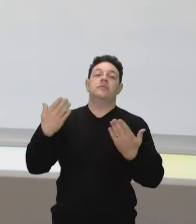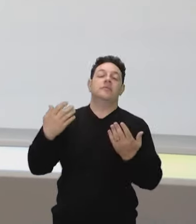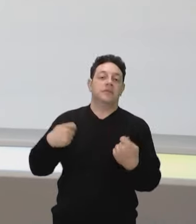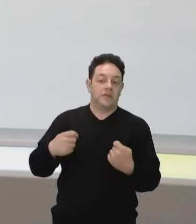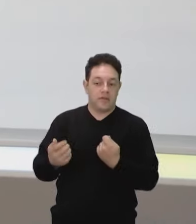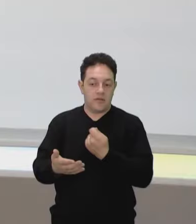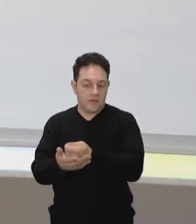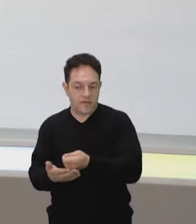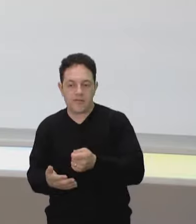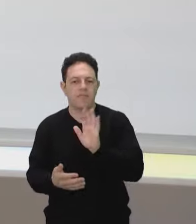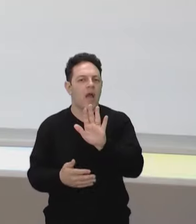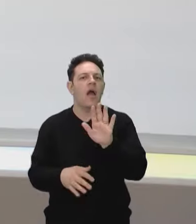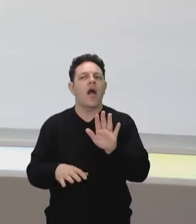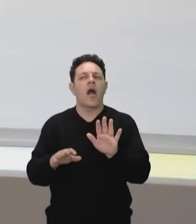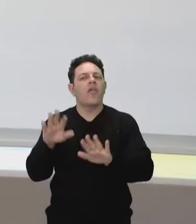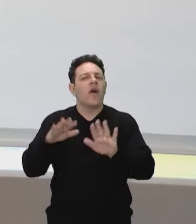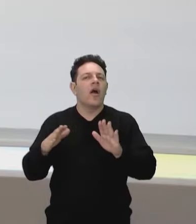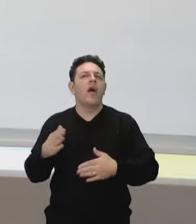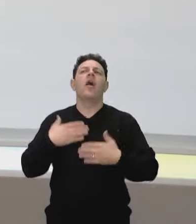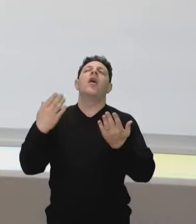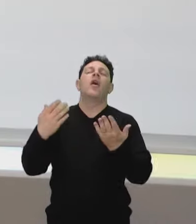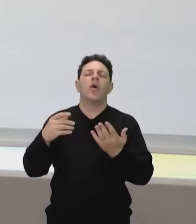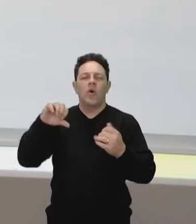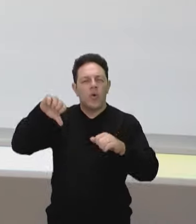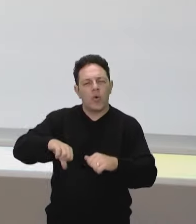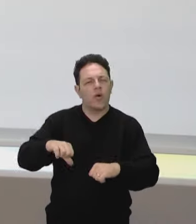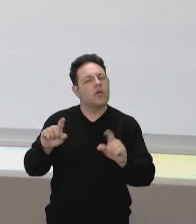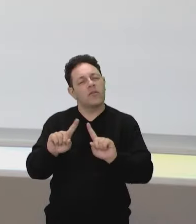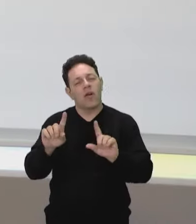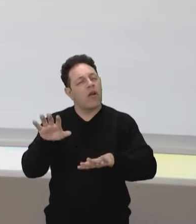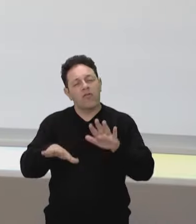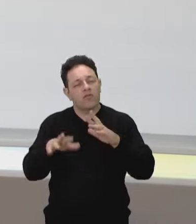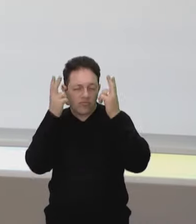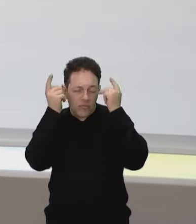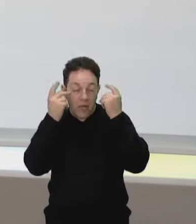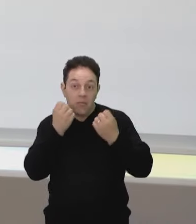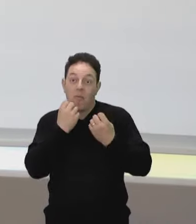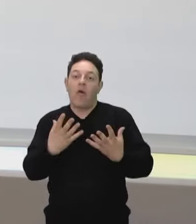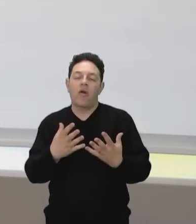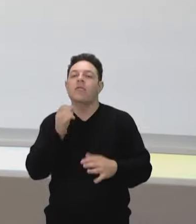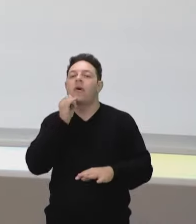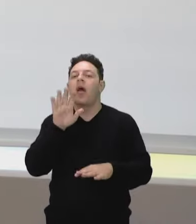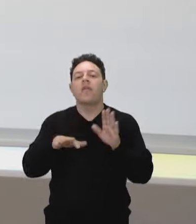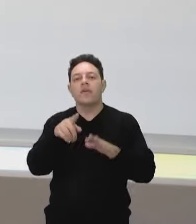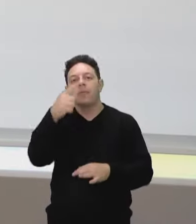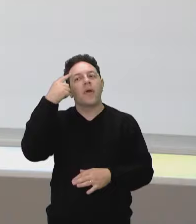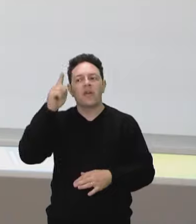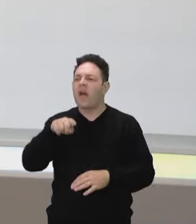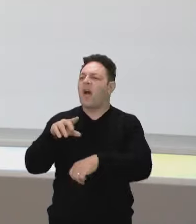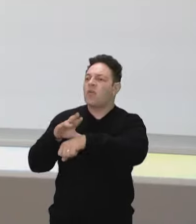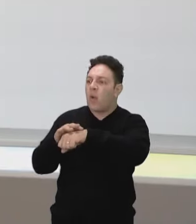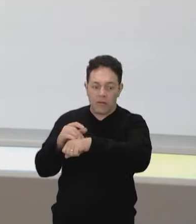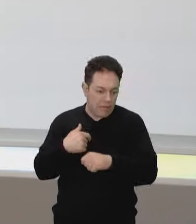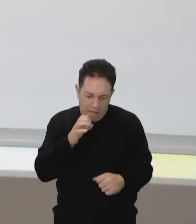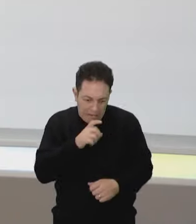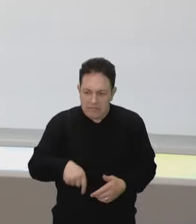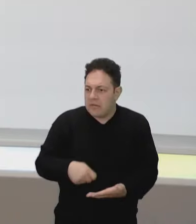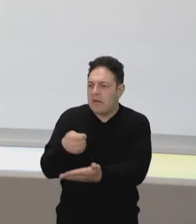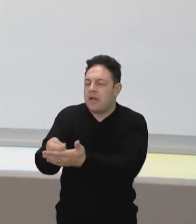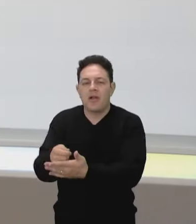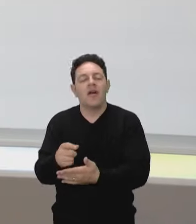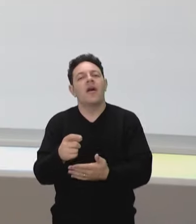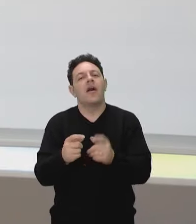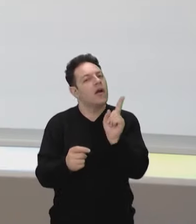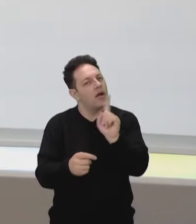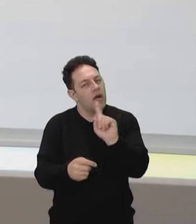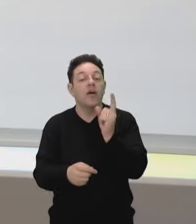necessariamente uma emergência negativa, uma doença, algo que alguém possa estar se machucando. Não, essa